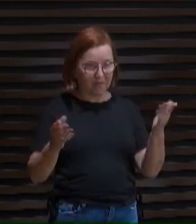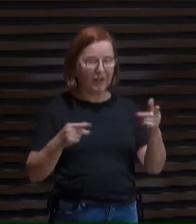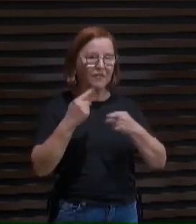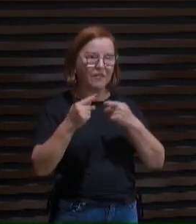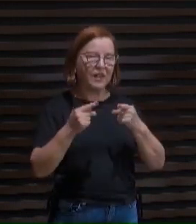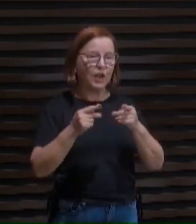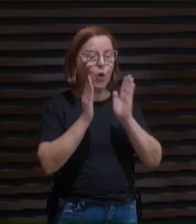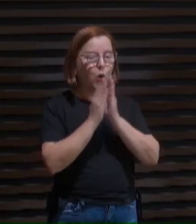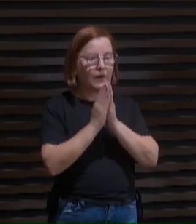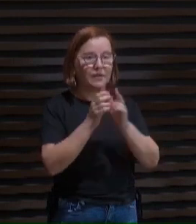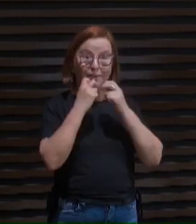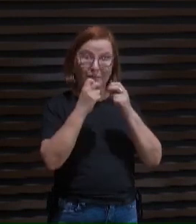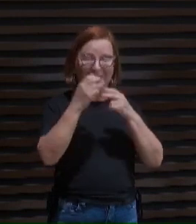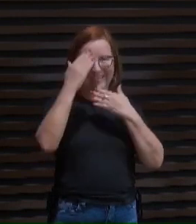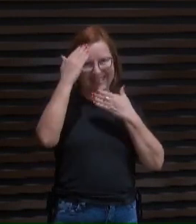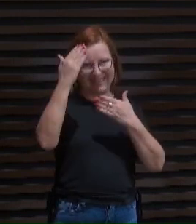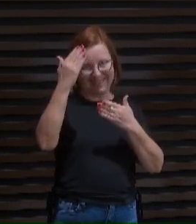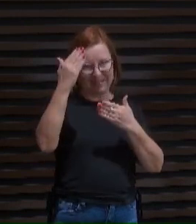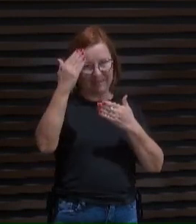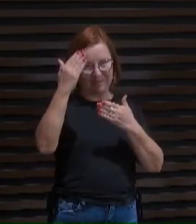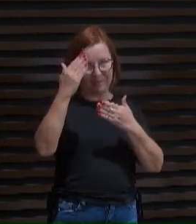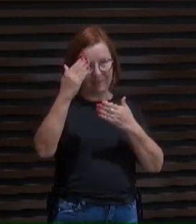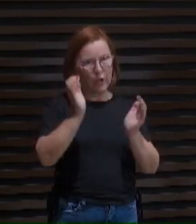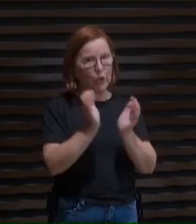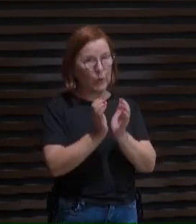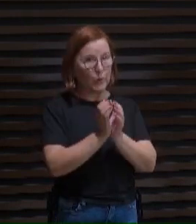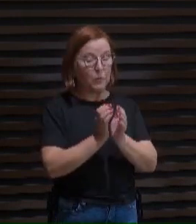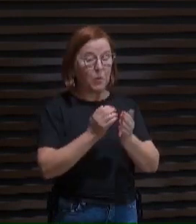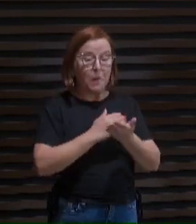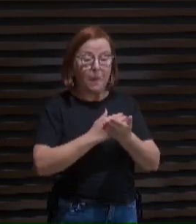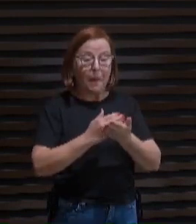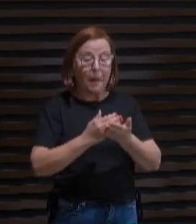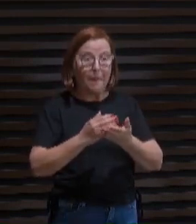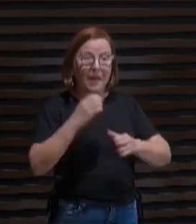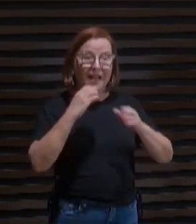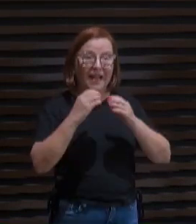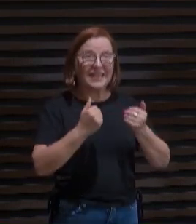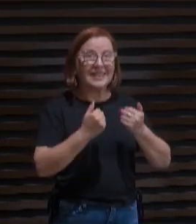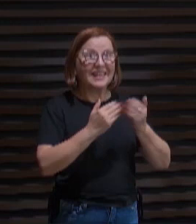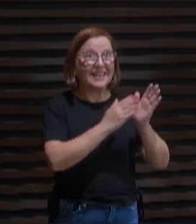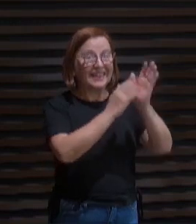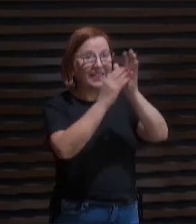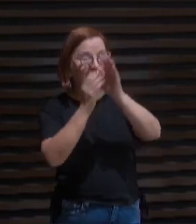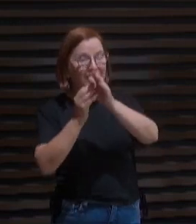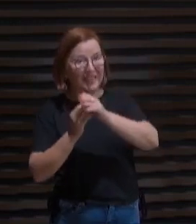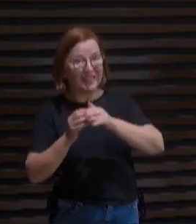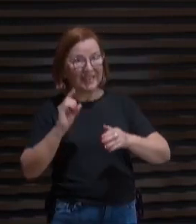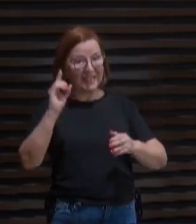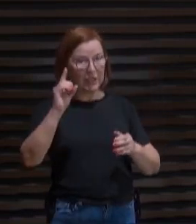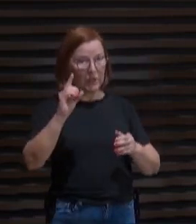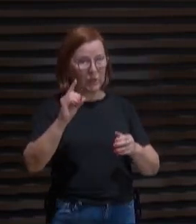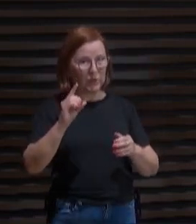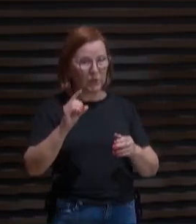Isso aqui para mim, tendo eles começado a cantar e dar louvores, pôs o Senhor emboscada contra os filhos de Moabe e